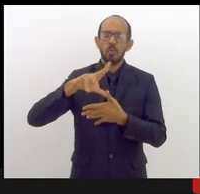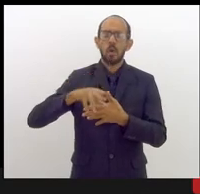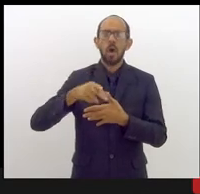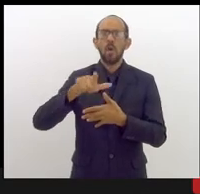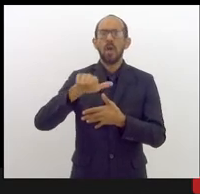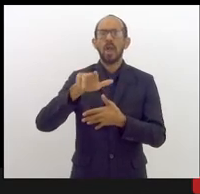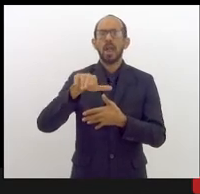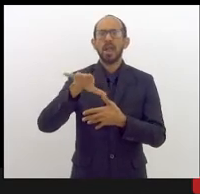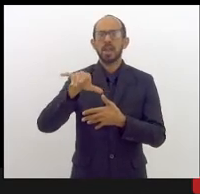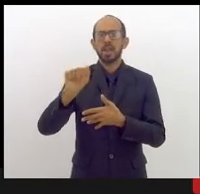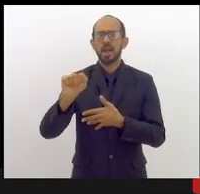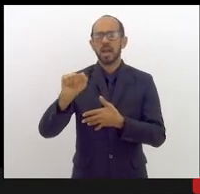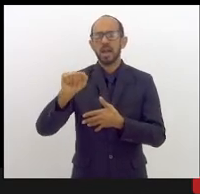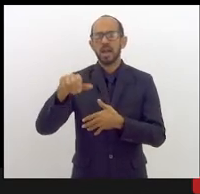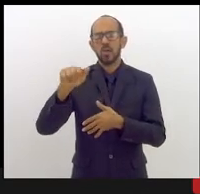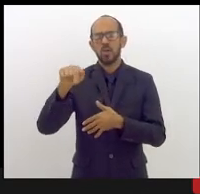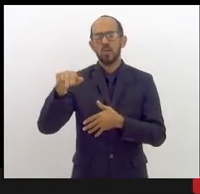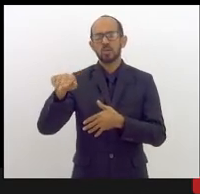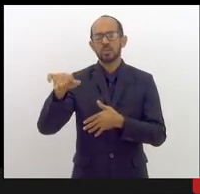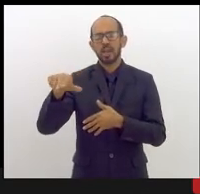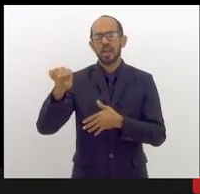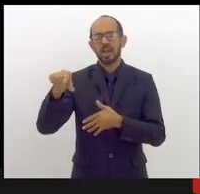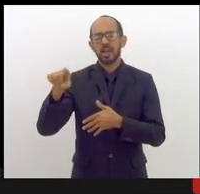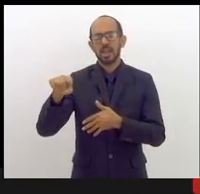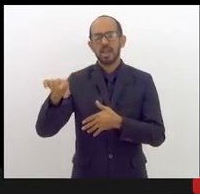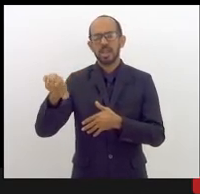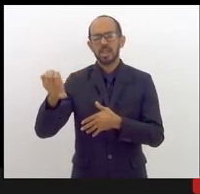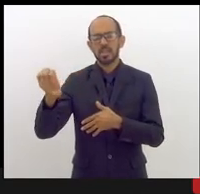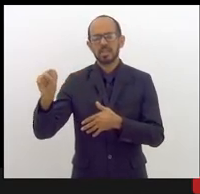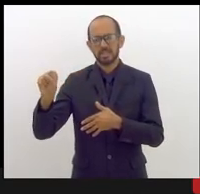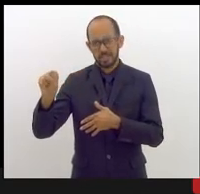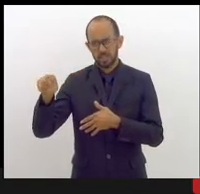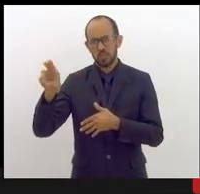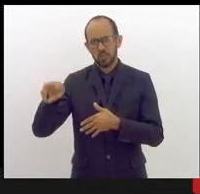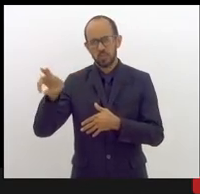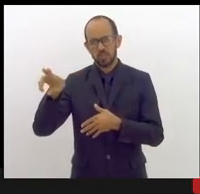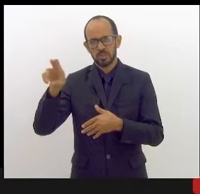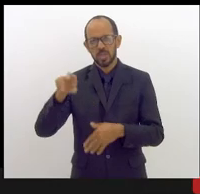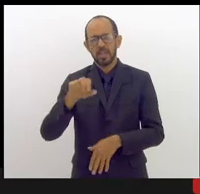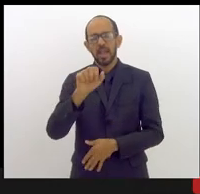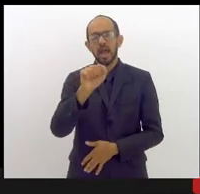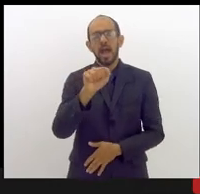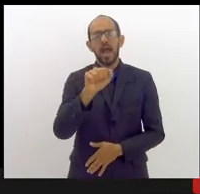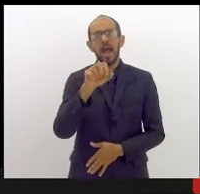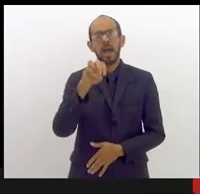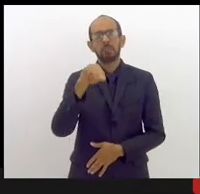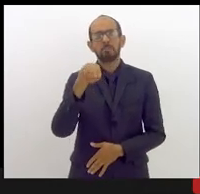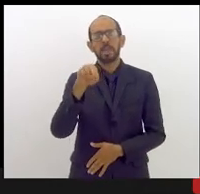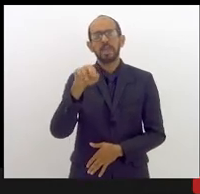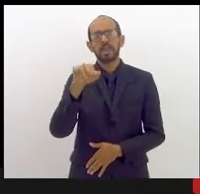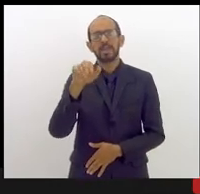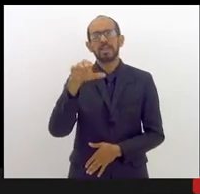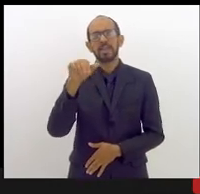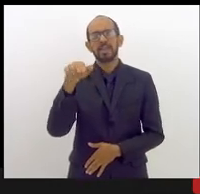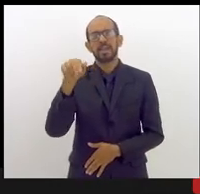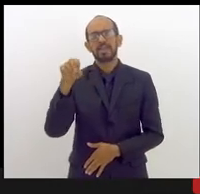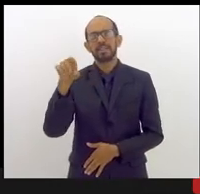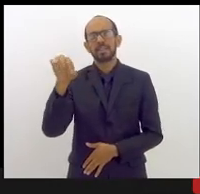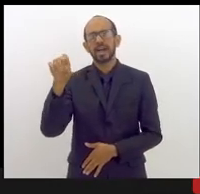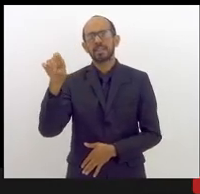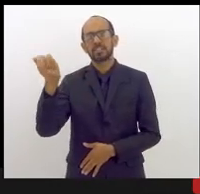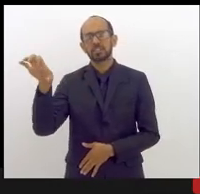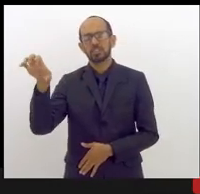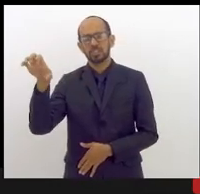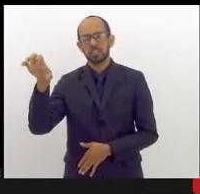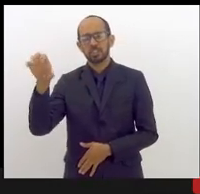Fabíola Oliveira nosso querido arifã e todos aquele André e todas as